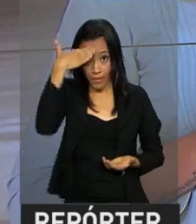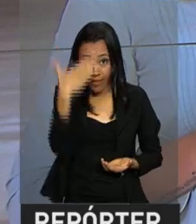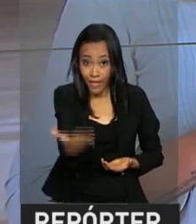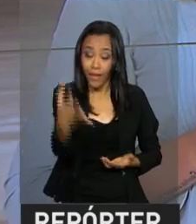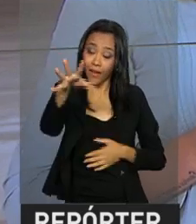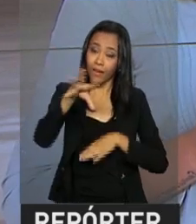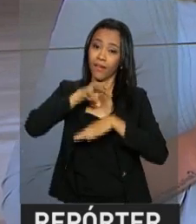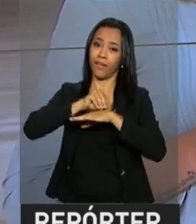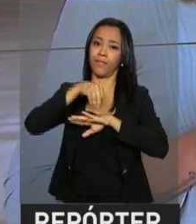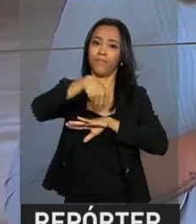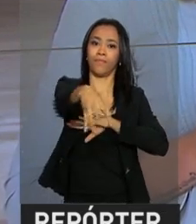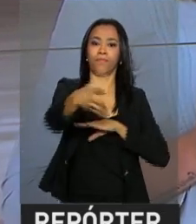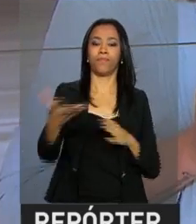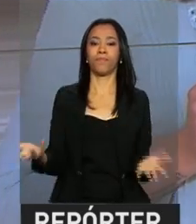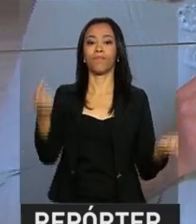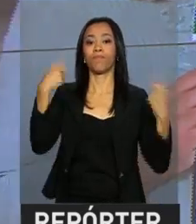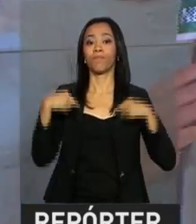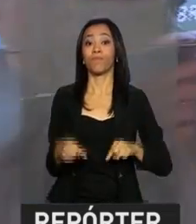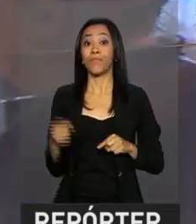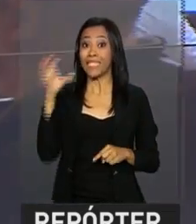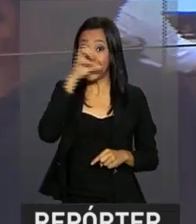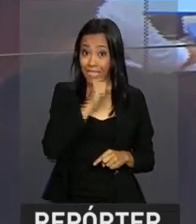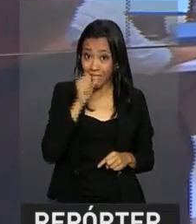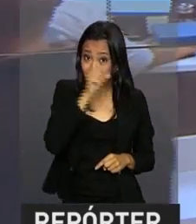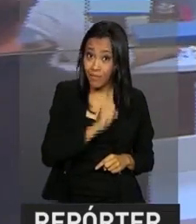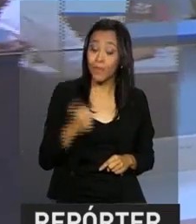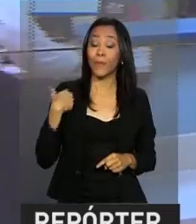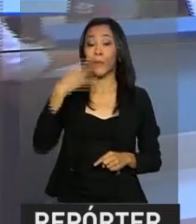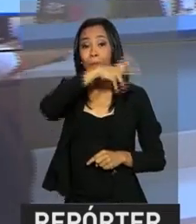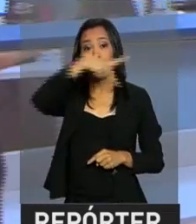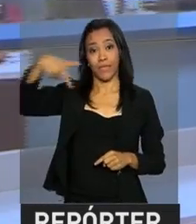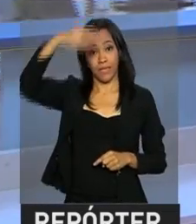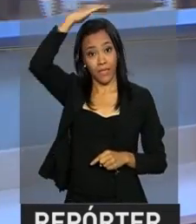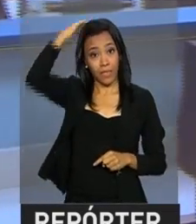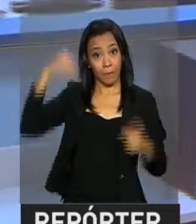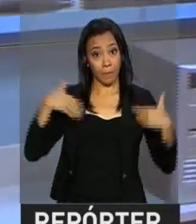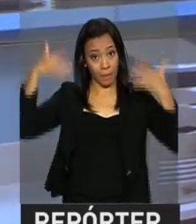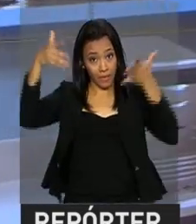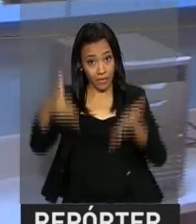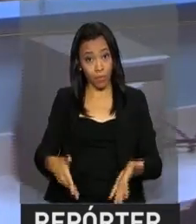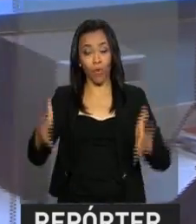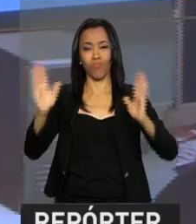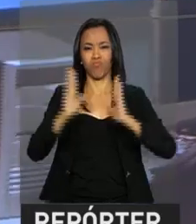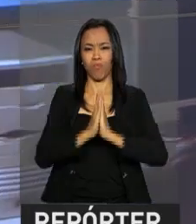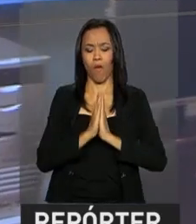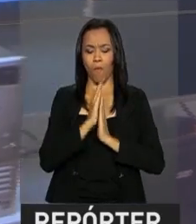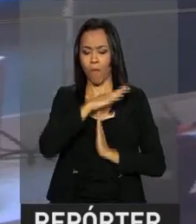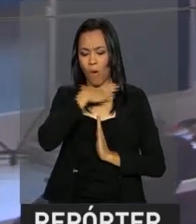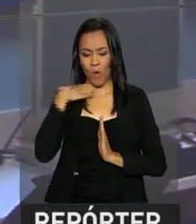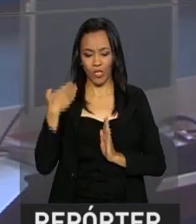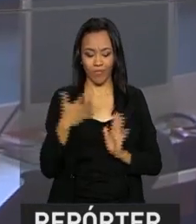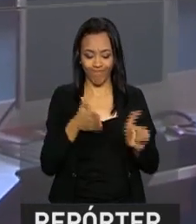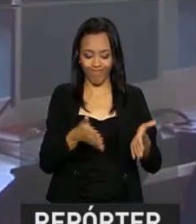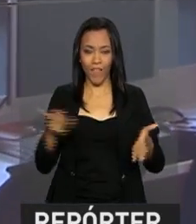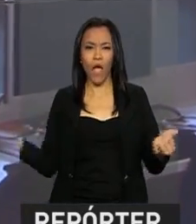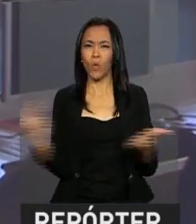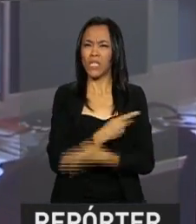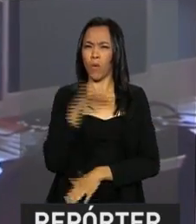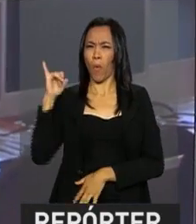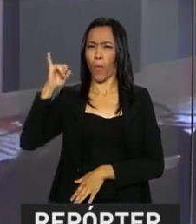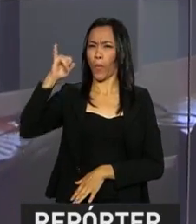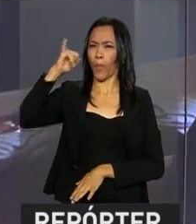Thaísa, pelas suas informações. E olha, no sábado, o presidente Michel Temer participou do velório das vítimas do acidente com o avião